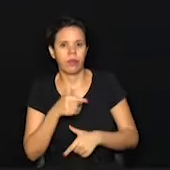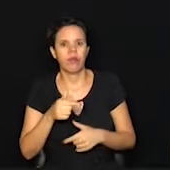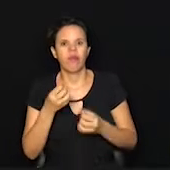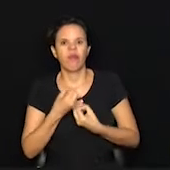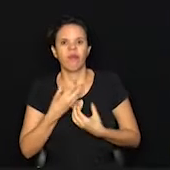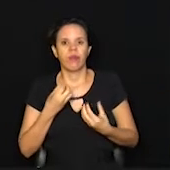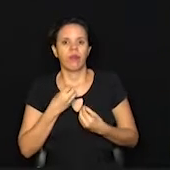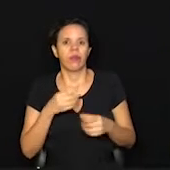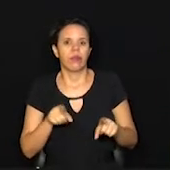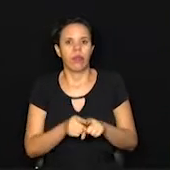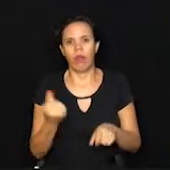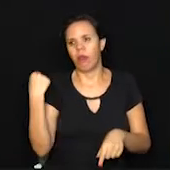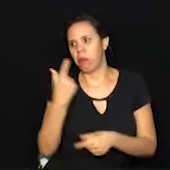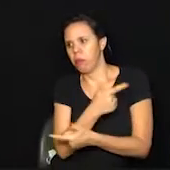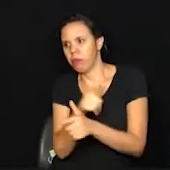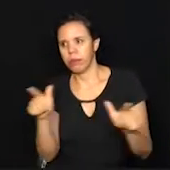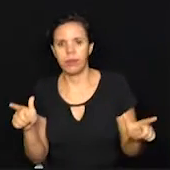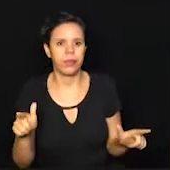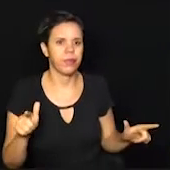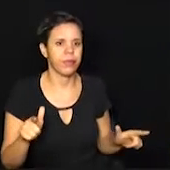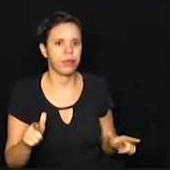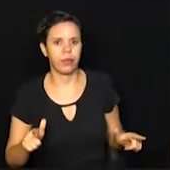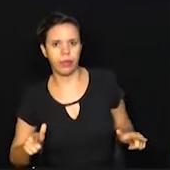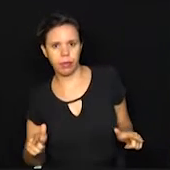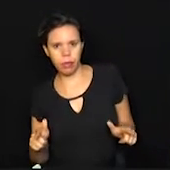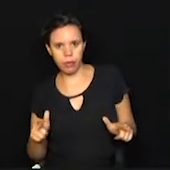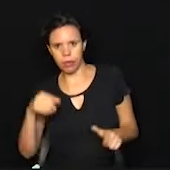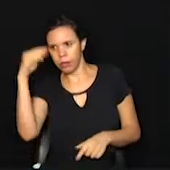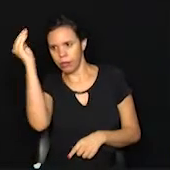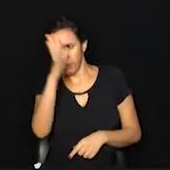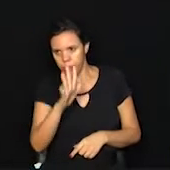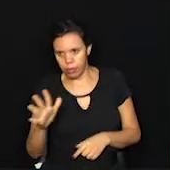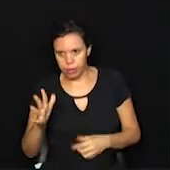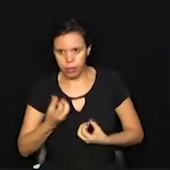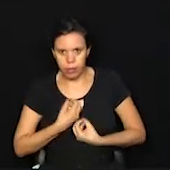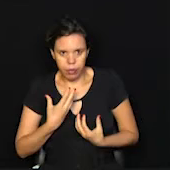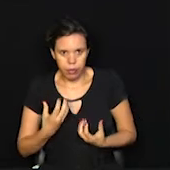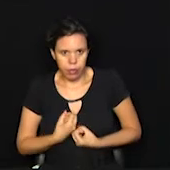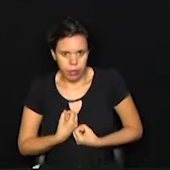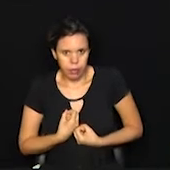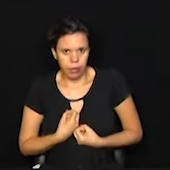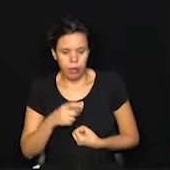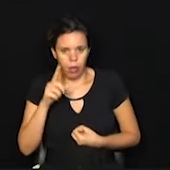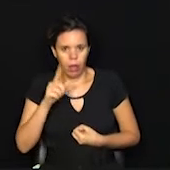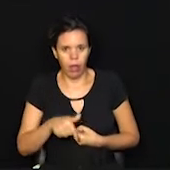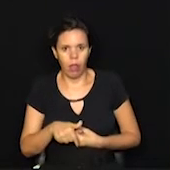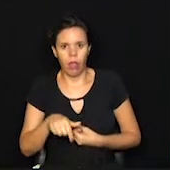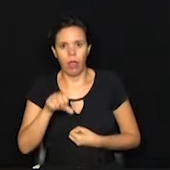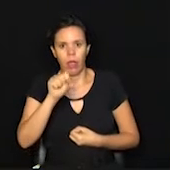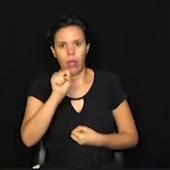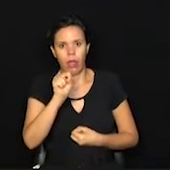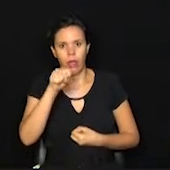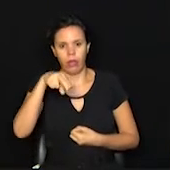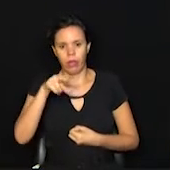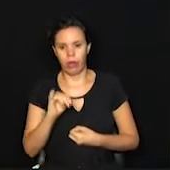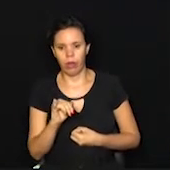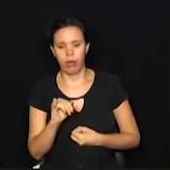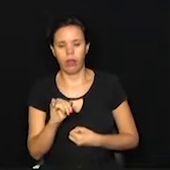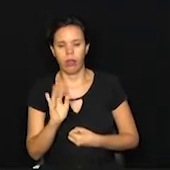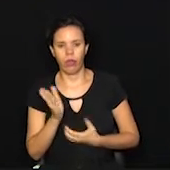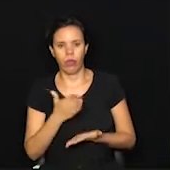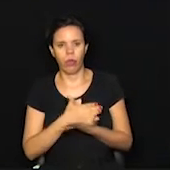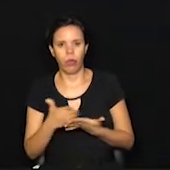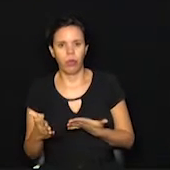informações reservadas que na época não existia né o serviço Nacional de informações do famoso SN que já